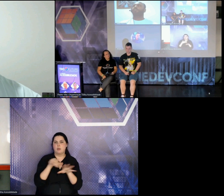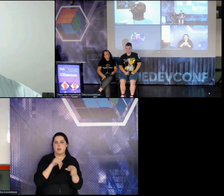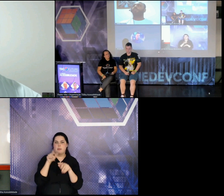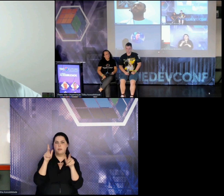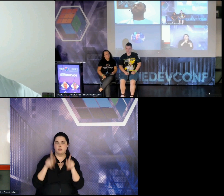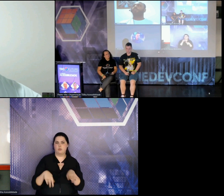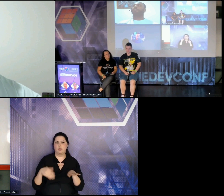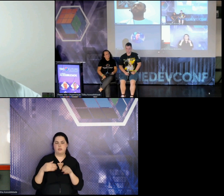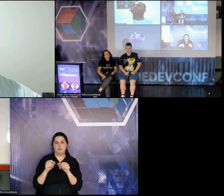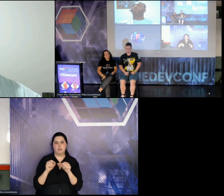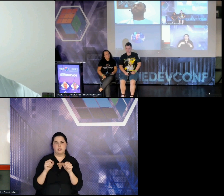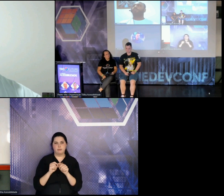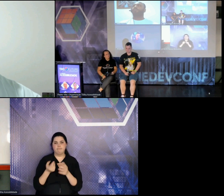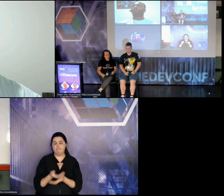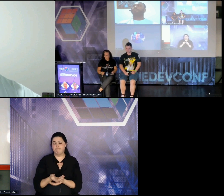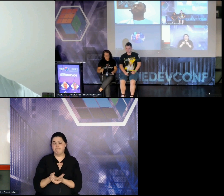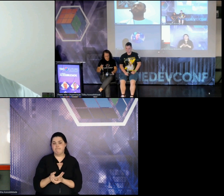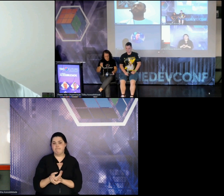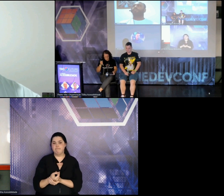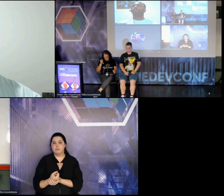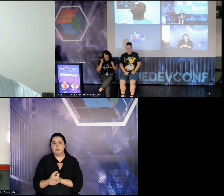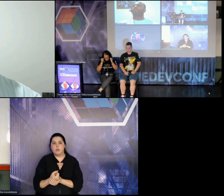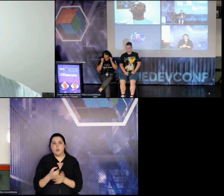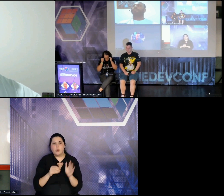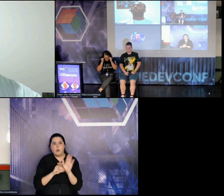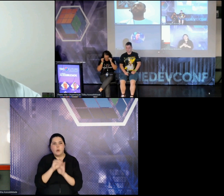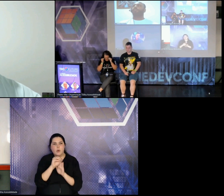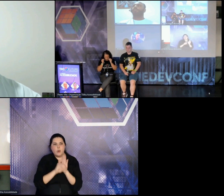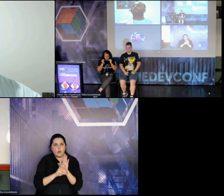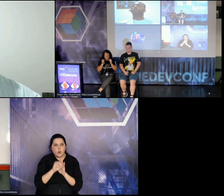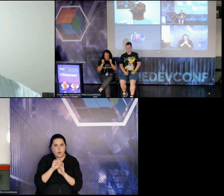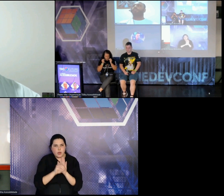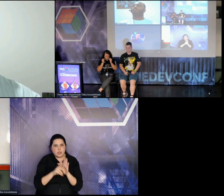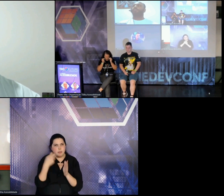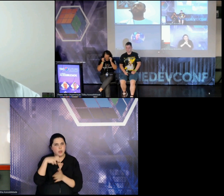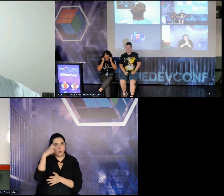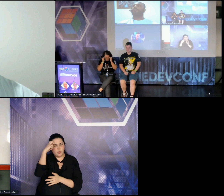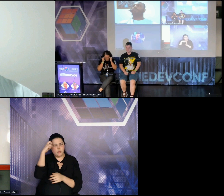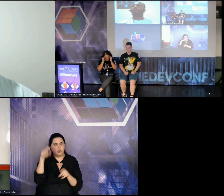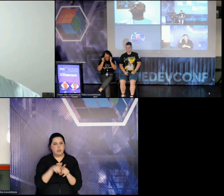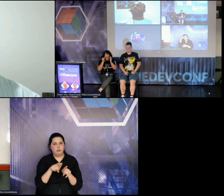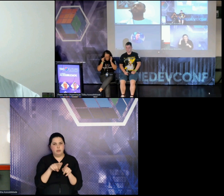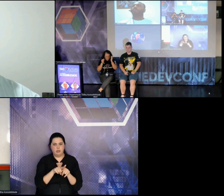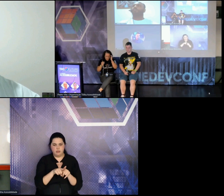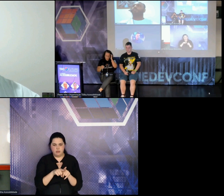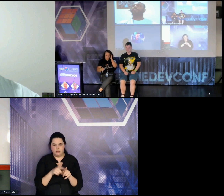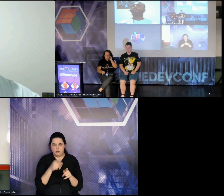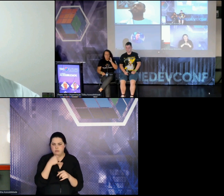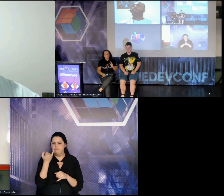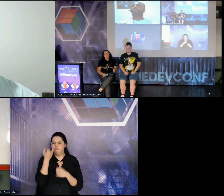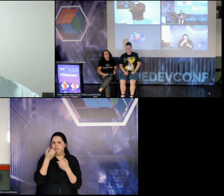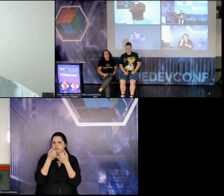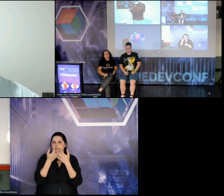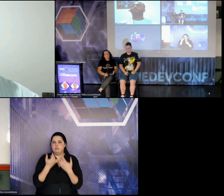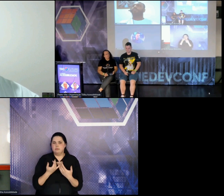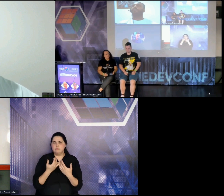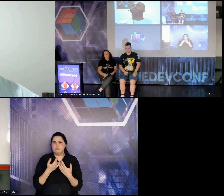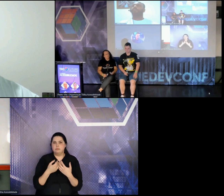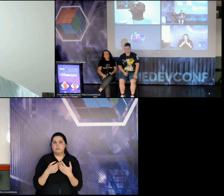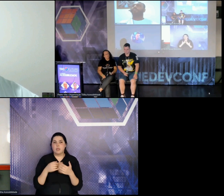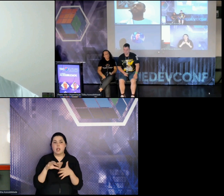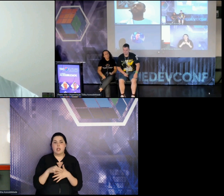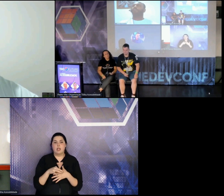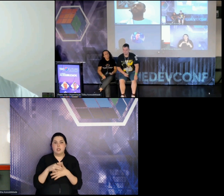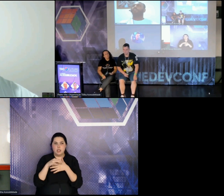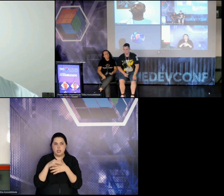Então, esse é um dos pontos, a questão de orçamento. Cultura é outro ponto aqui que eu acho importante. A própria liderança,